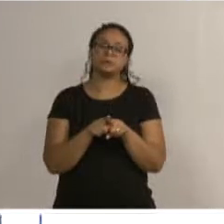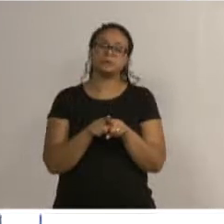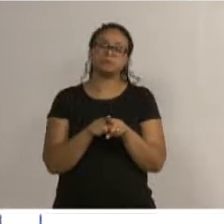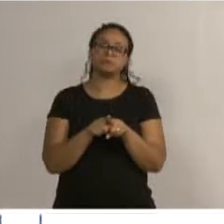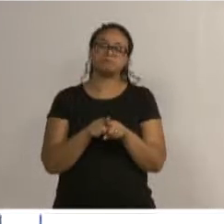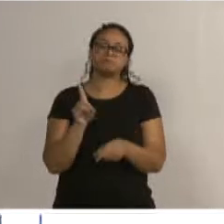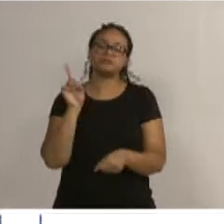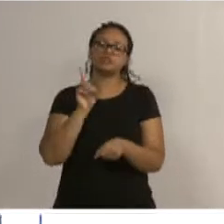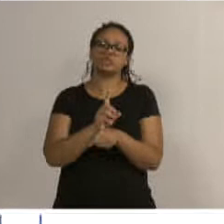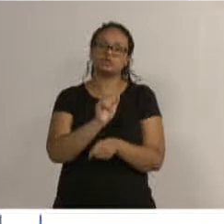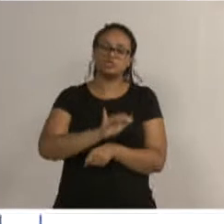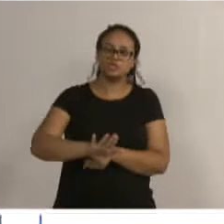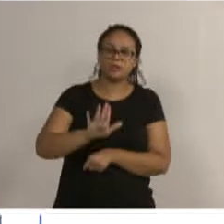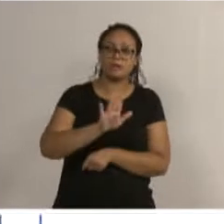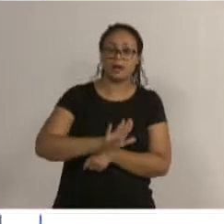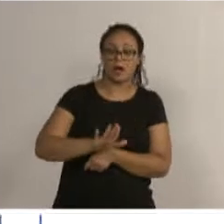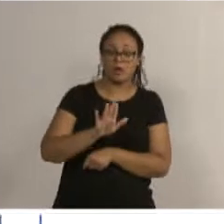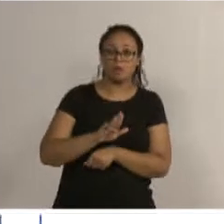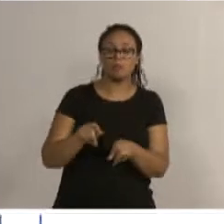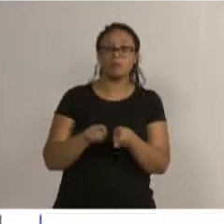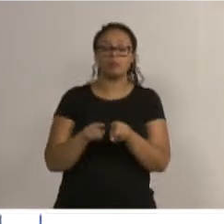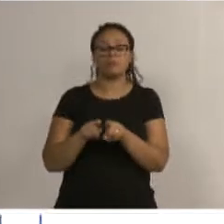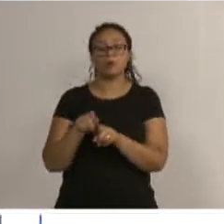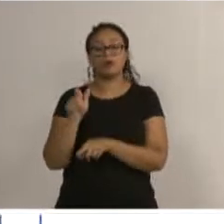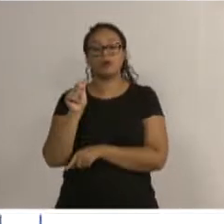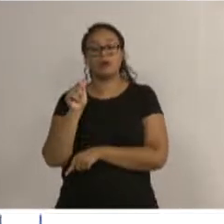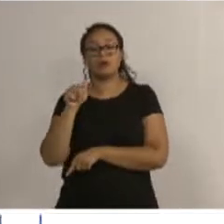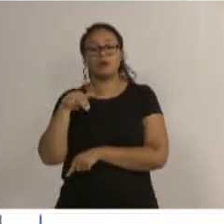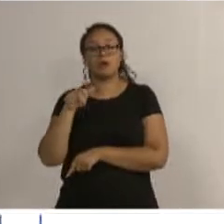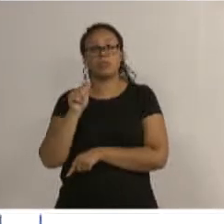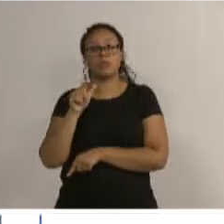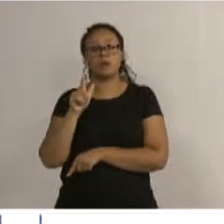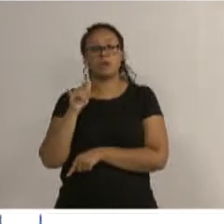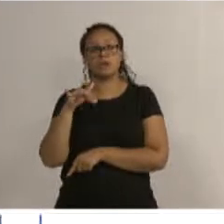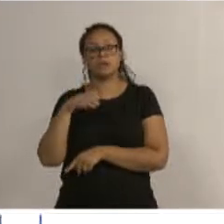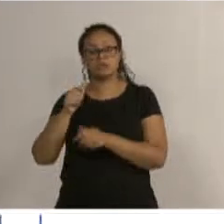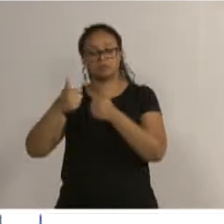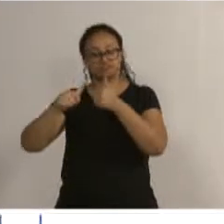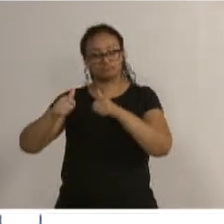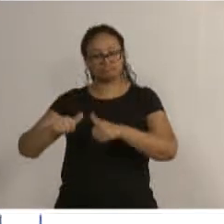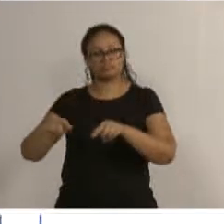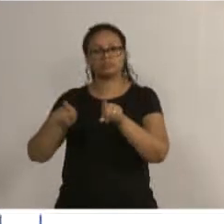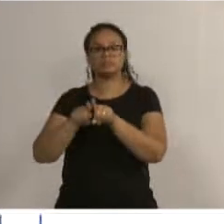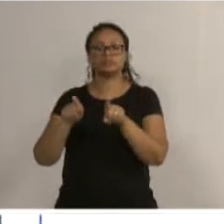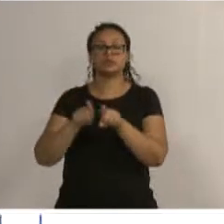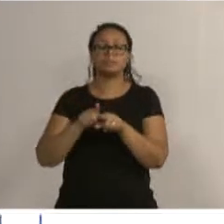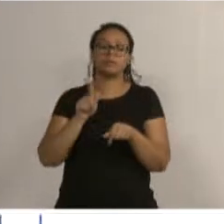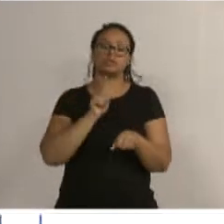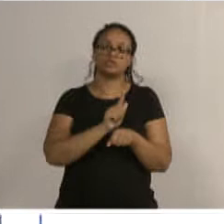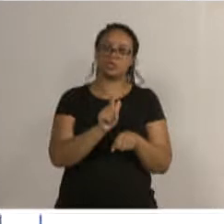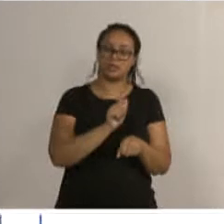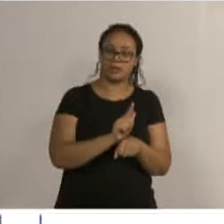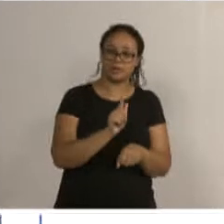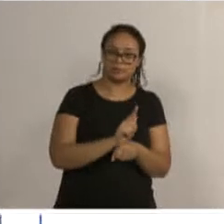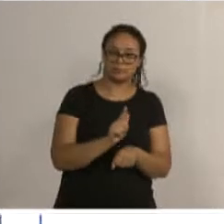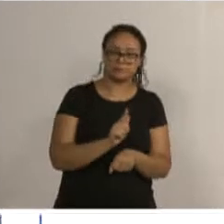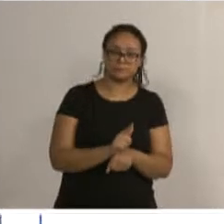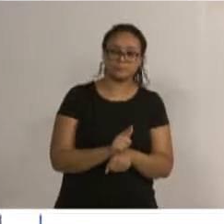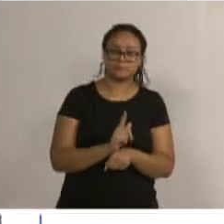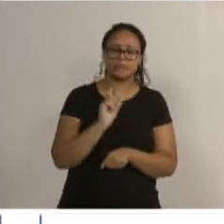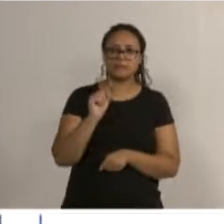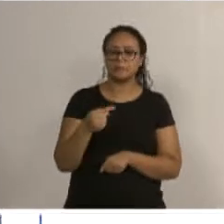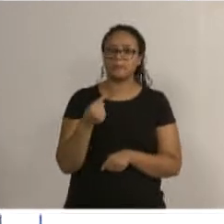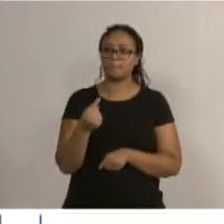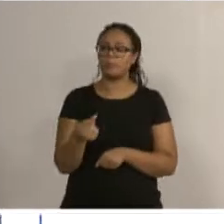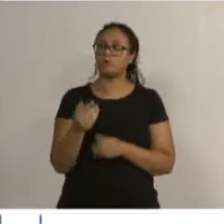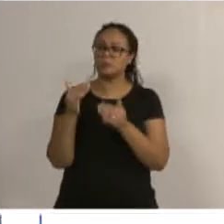Nós temos os analistas, nós temos o diretor institucional e temos os gerentes. E depois a parte mais